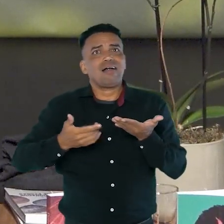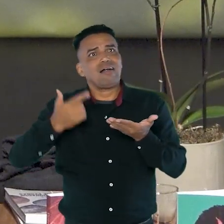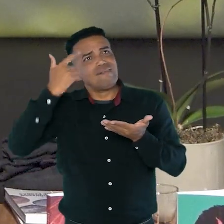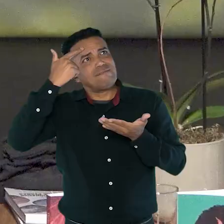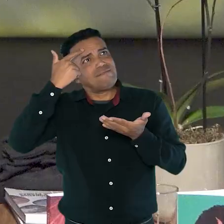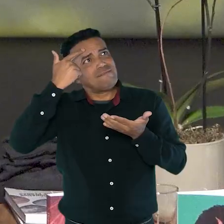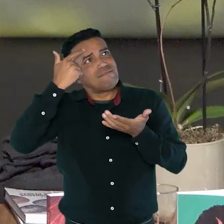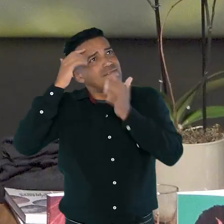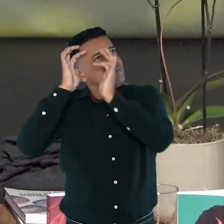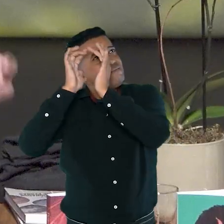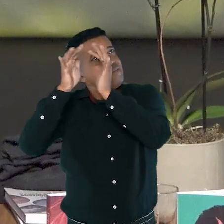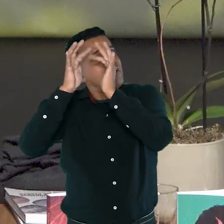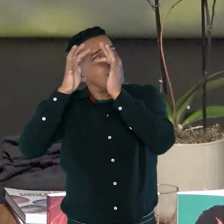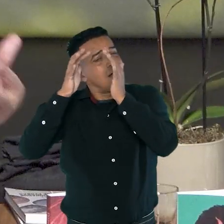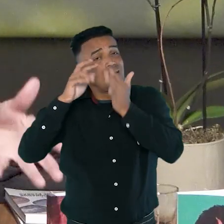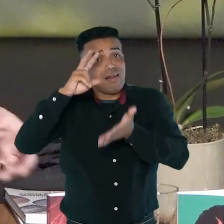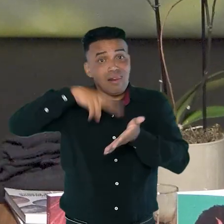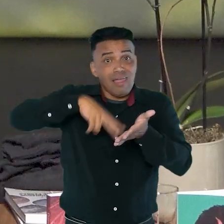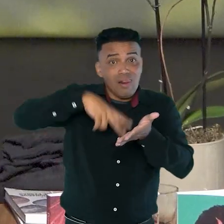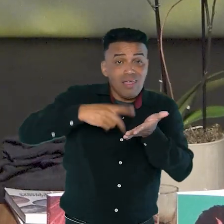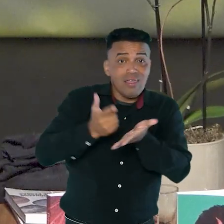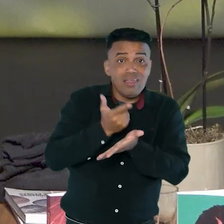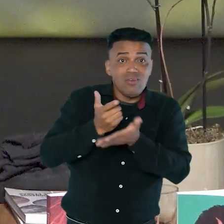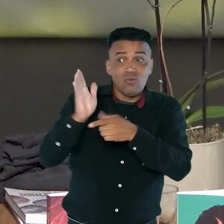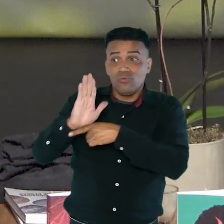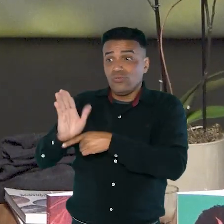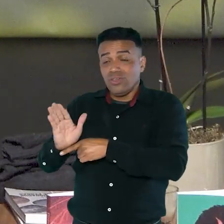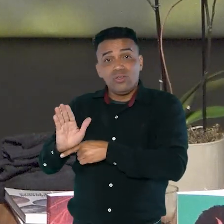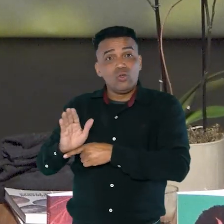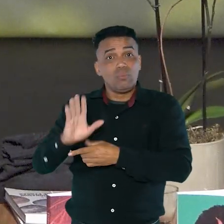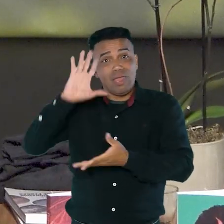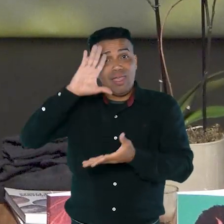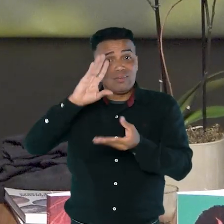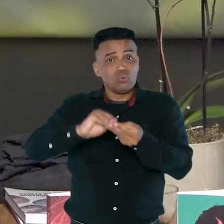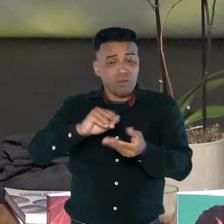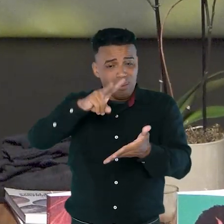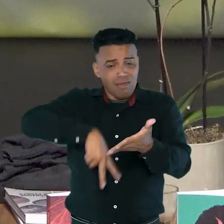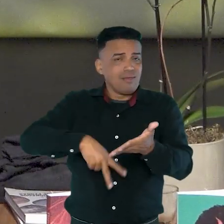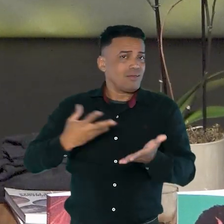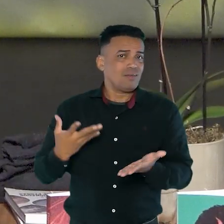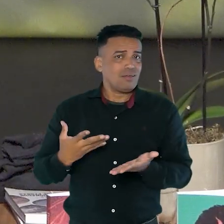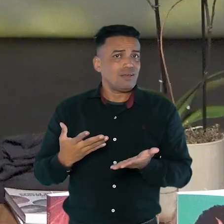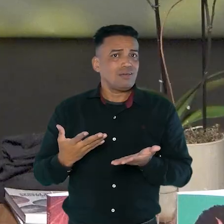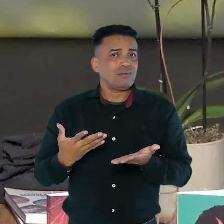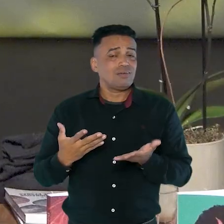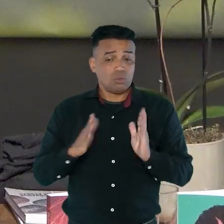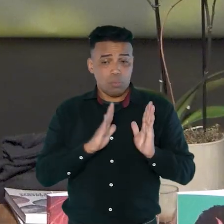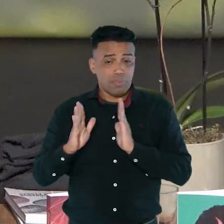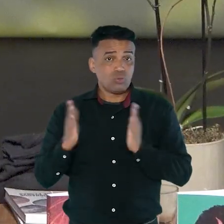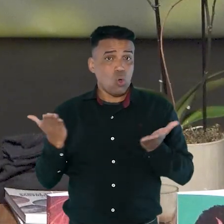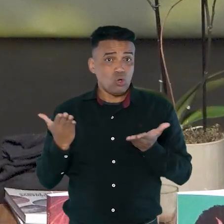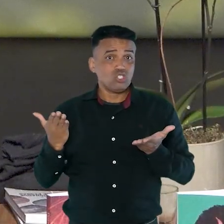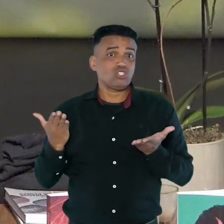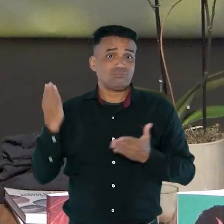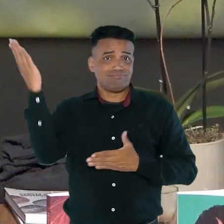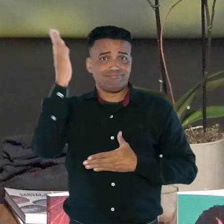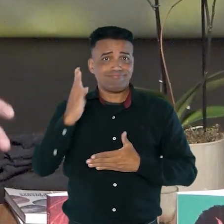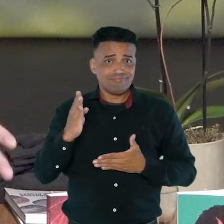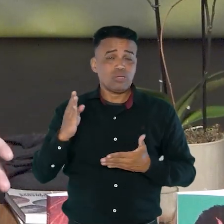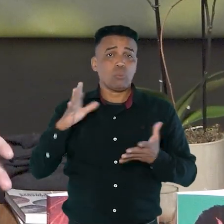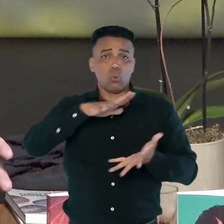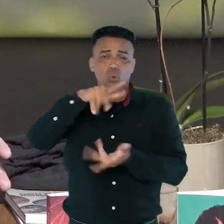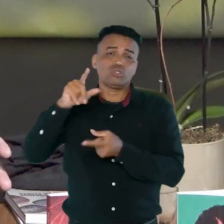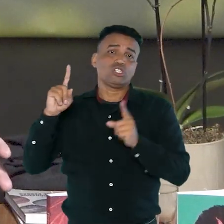sinapses, assistir um filme, ler o livro, ver a resenha. Então, são momentos difíceis. Mas as pessoas